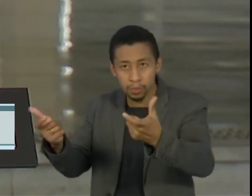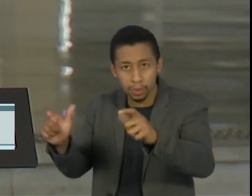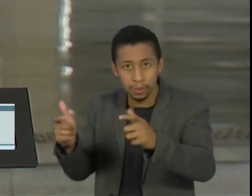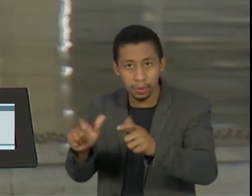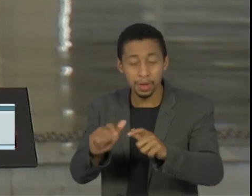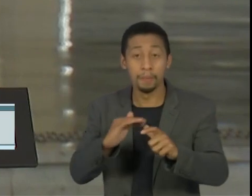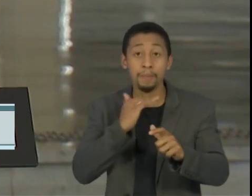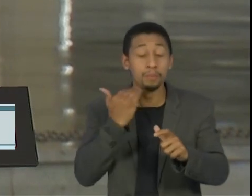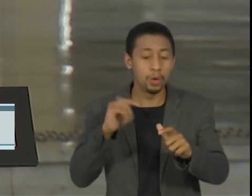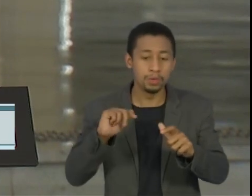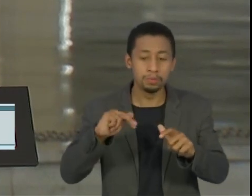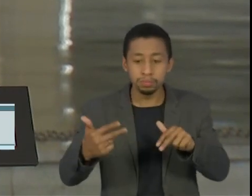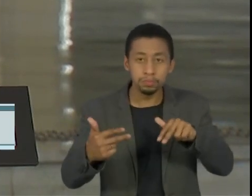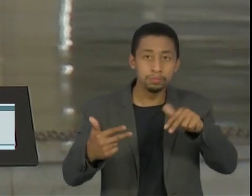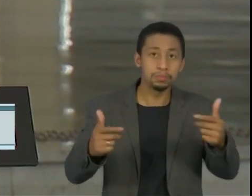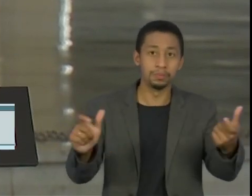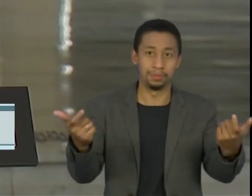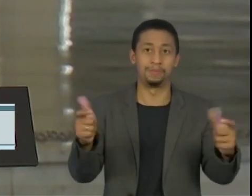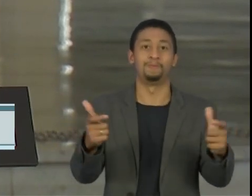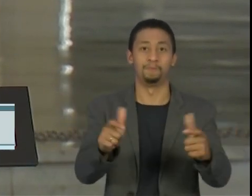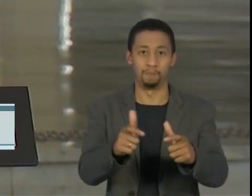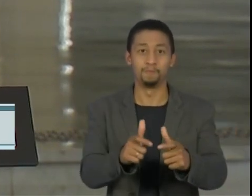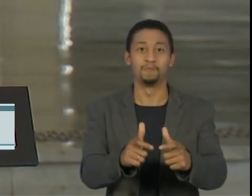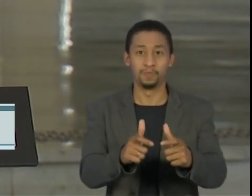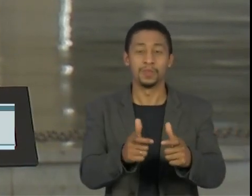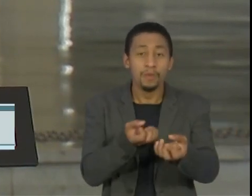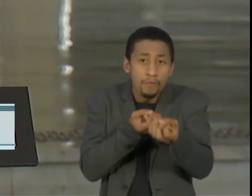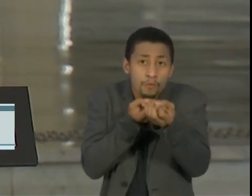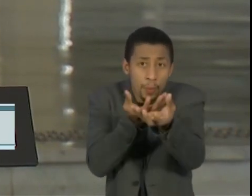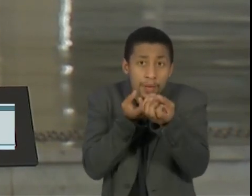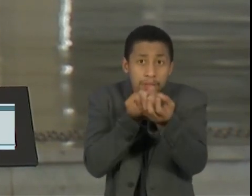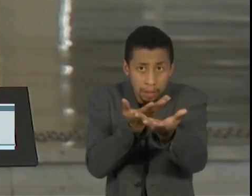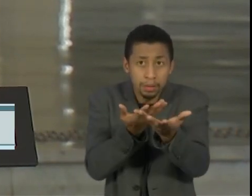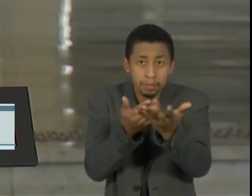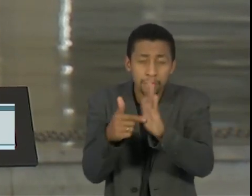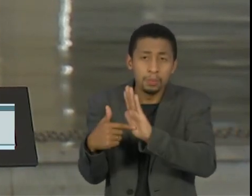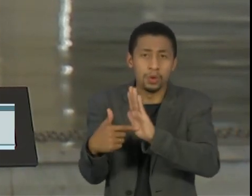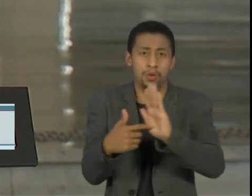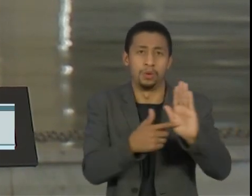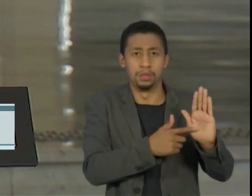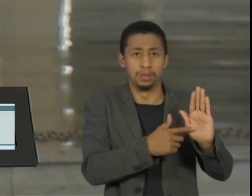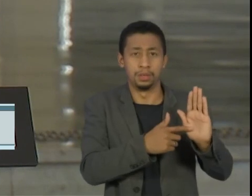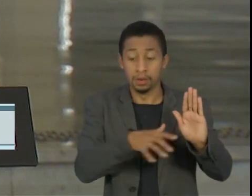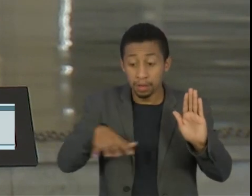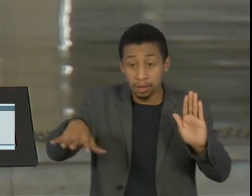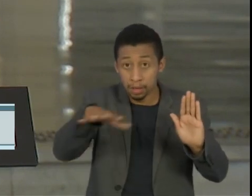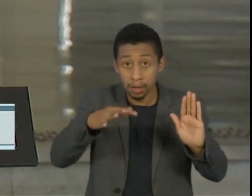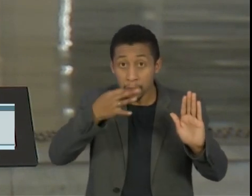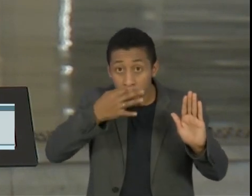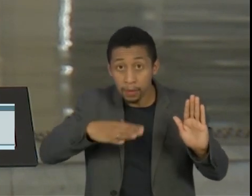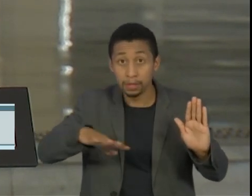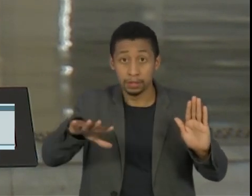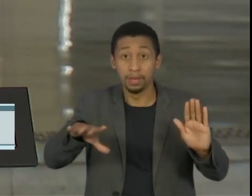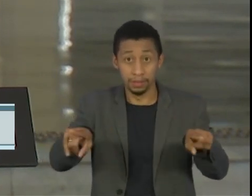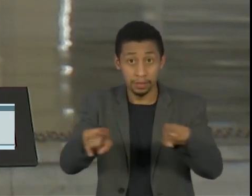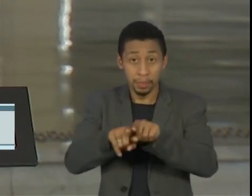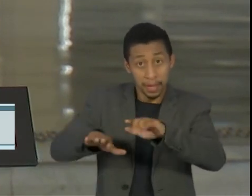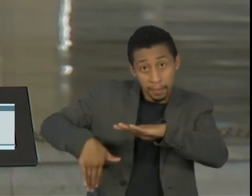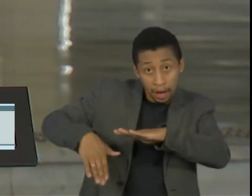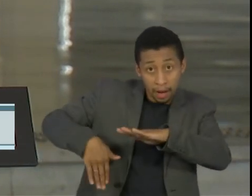Essa situação provavelmente também está sendo observada na região da Baixada, com a perspectiva